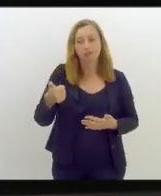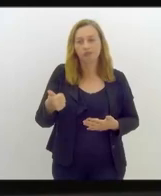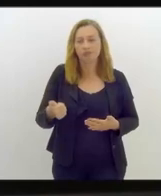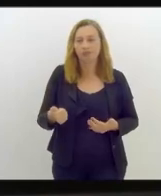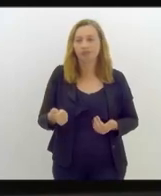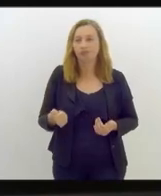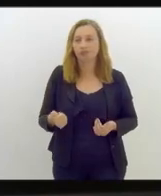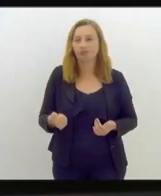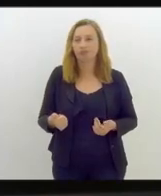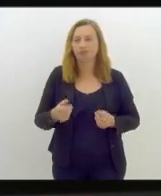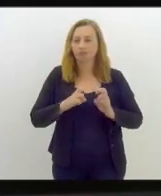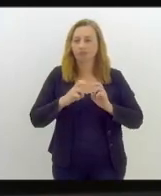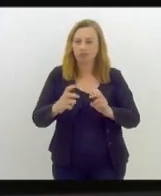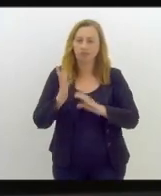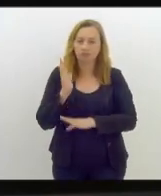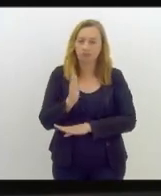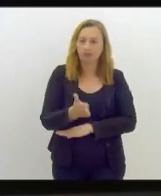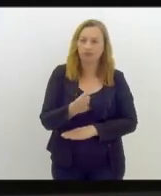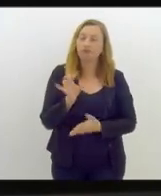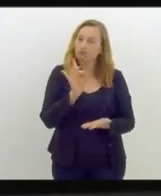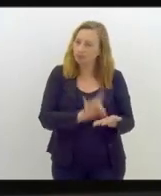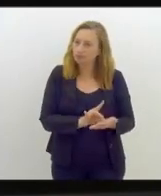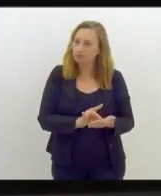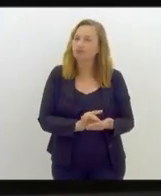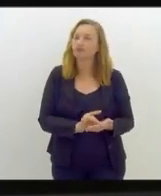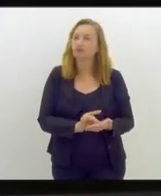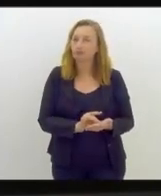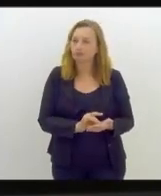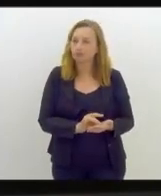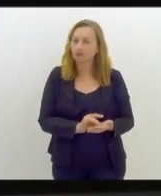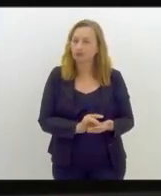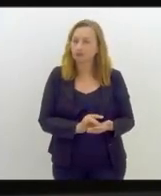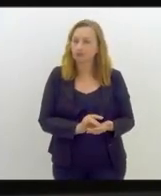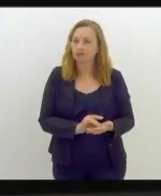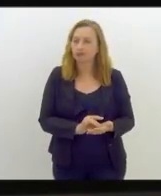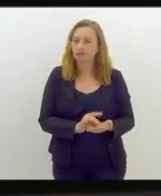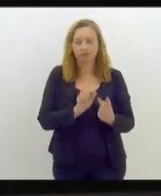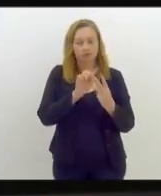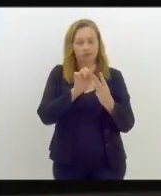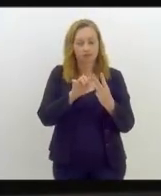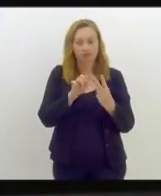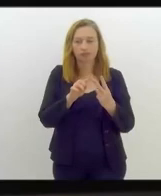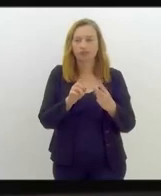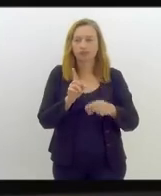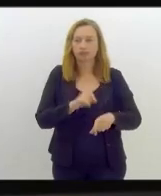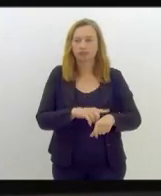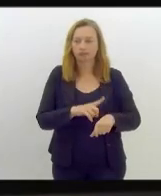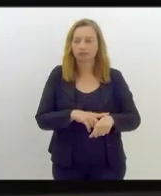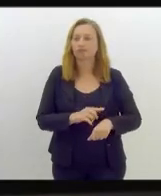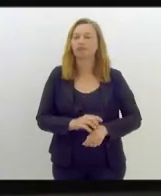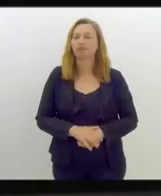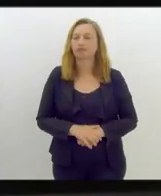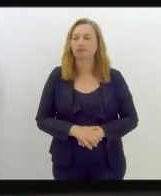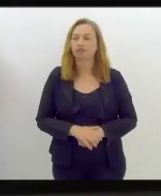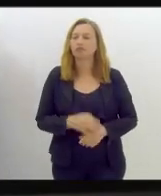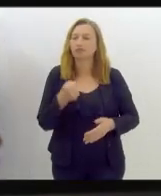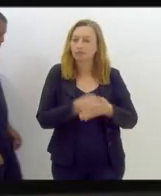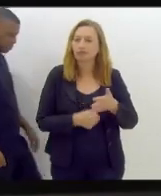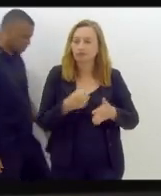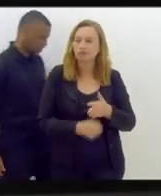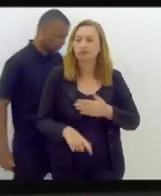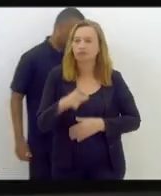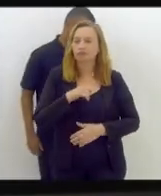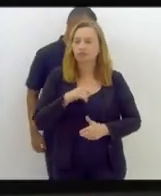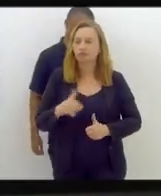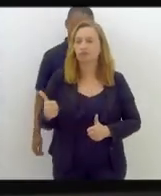questão do trem expresso como uma realidade parcial. Só vamos ter nos dois momentos de pico, mas nós temos que lutar para ter